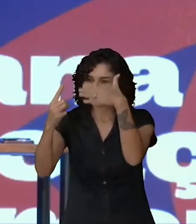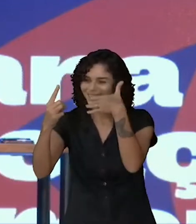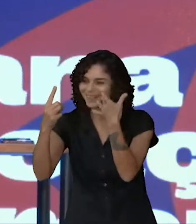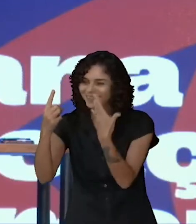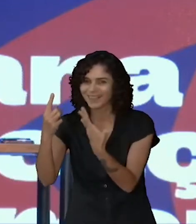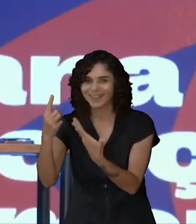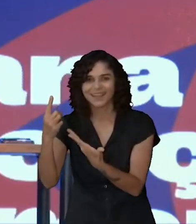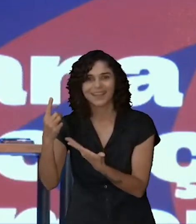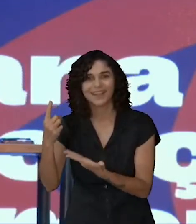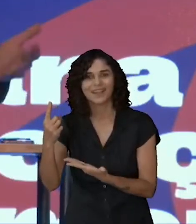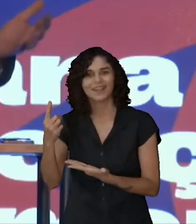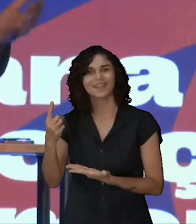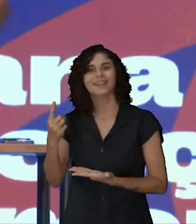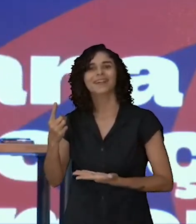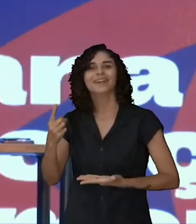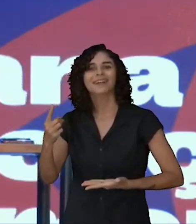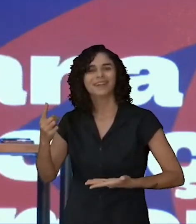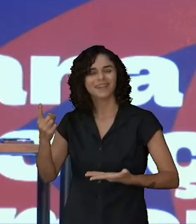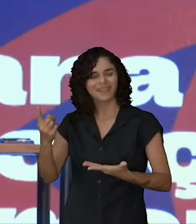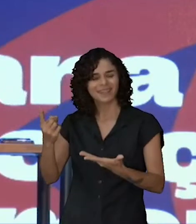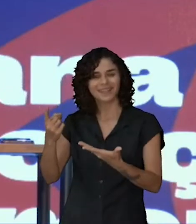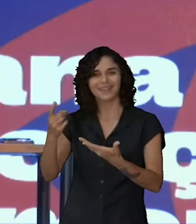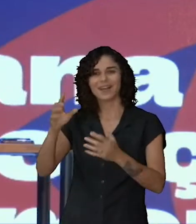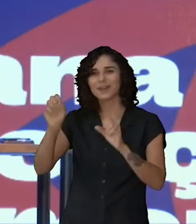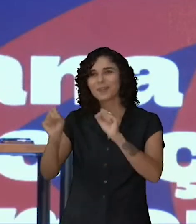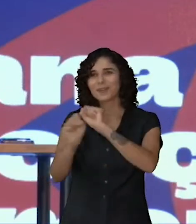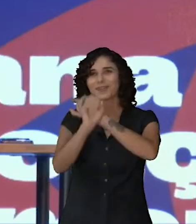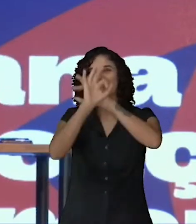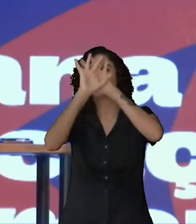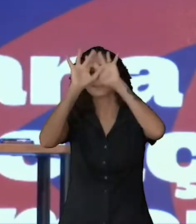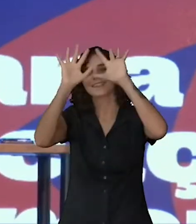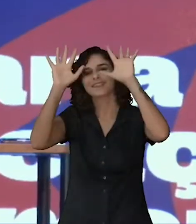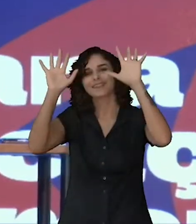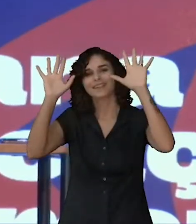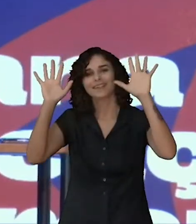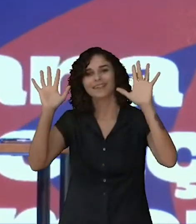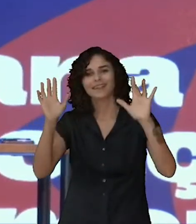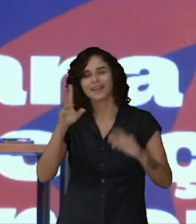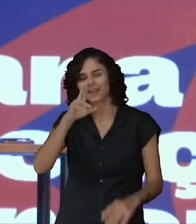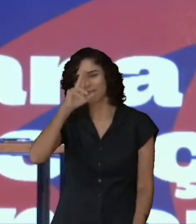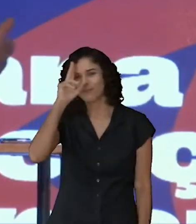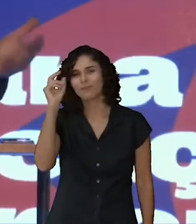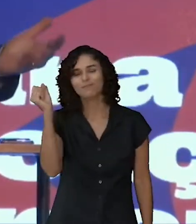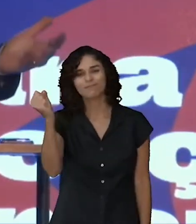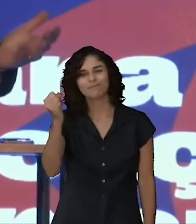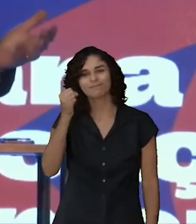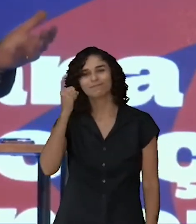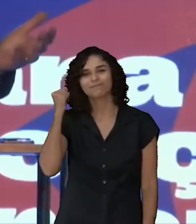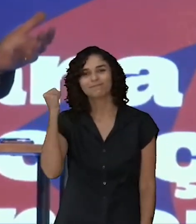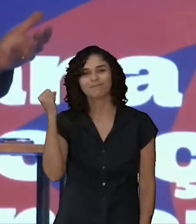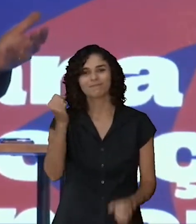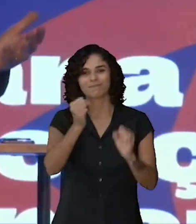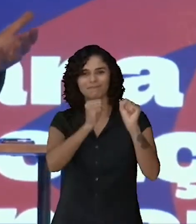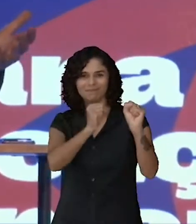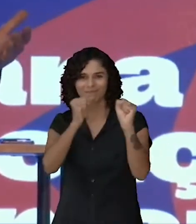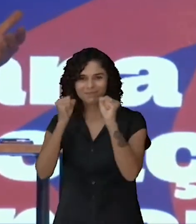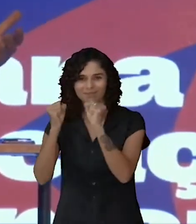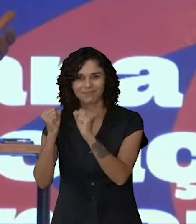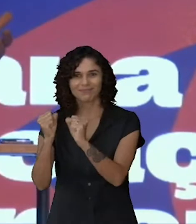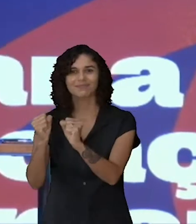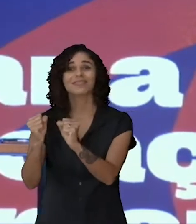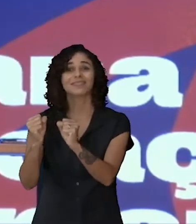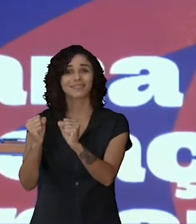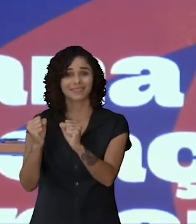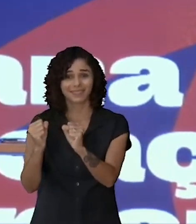receber a honra e a glória, a força e o